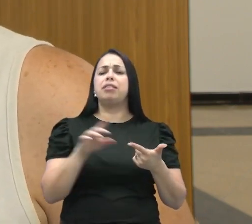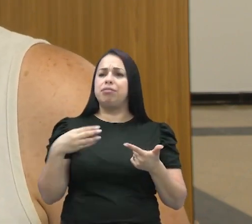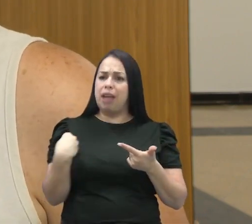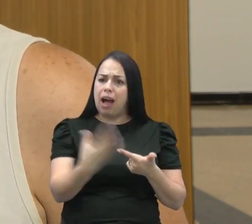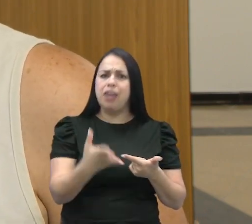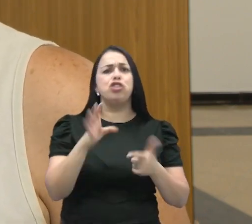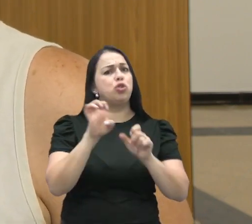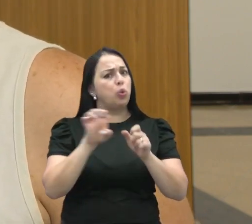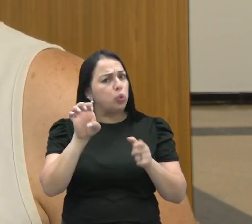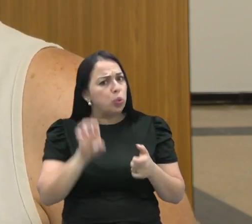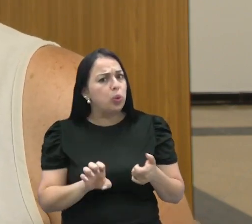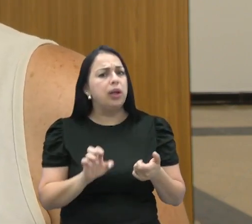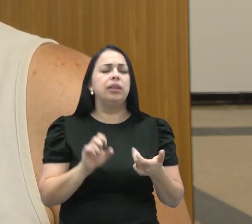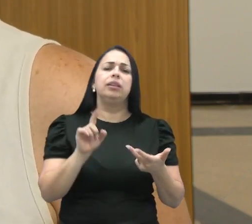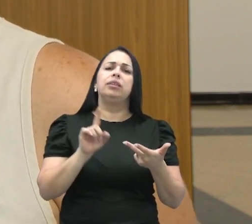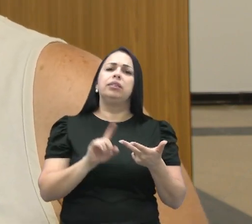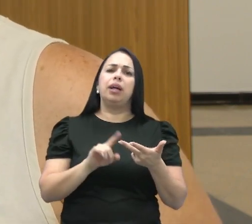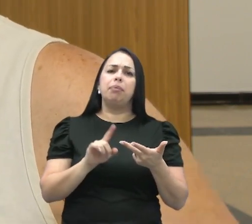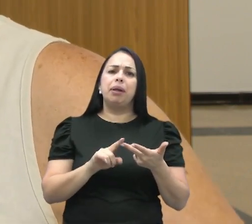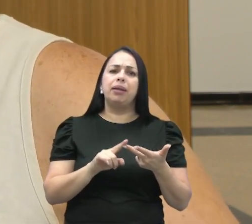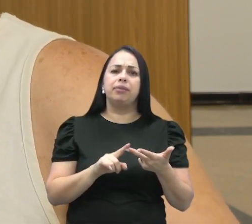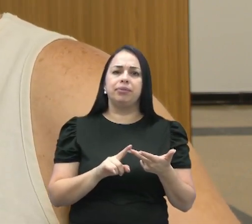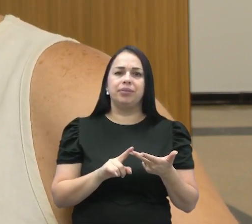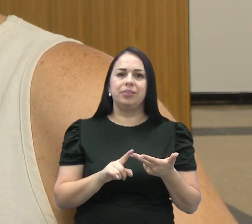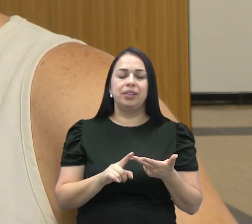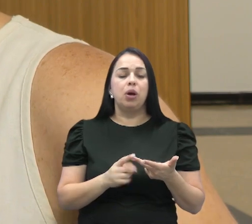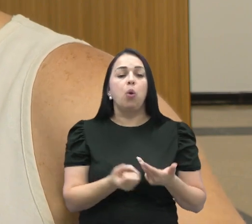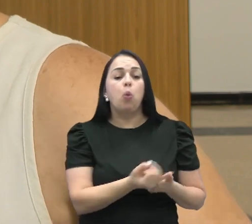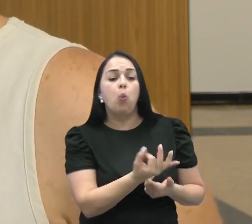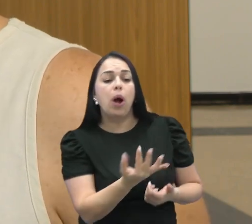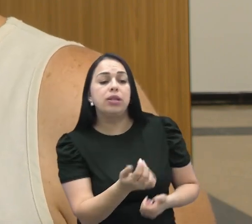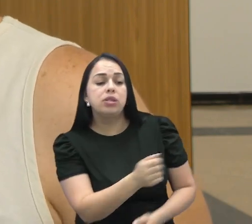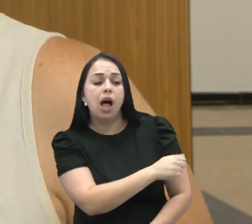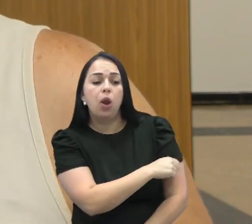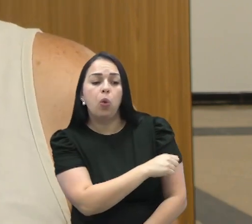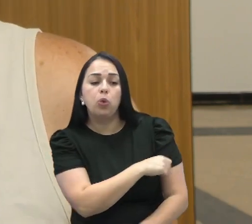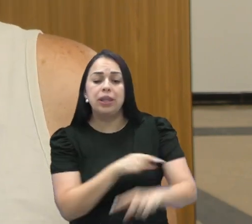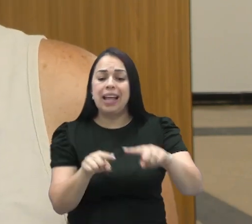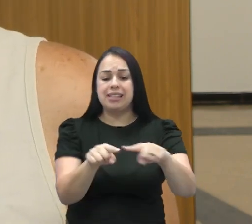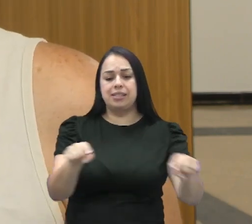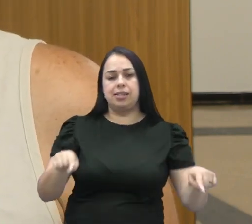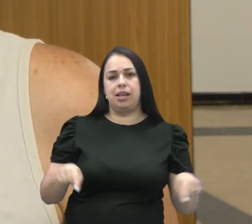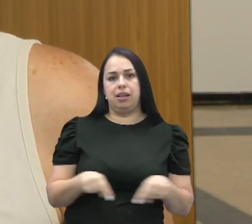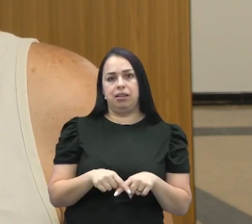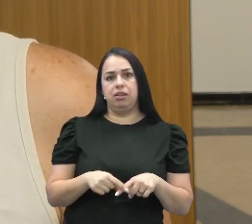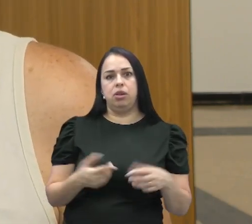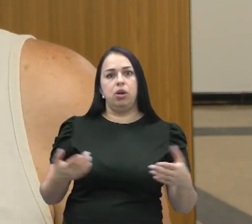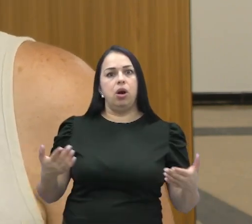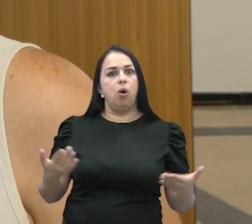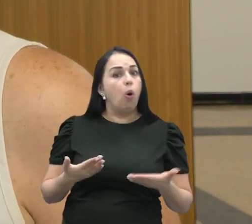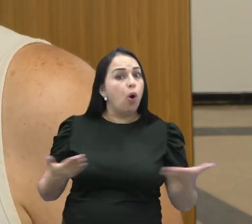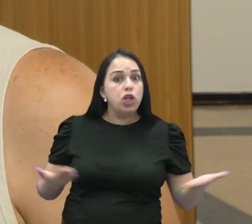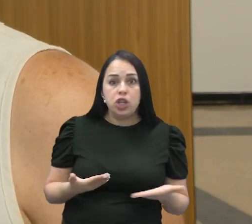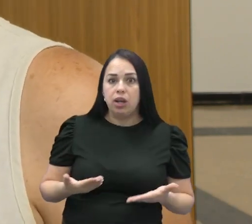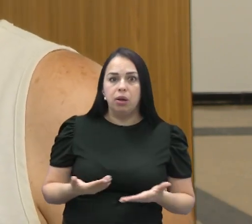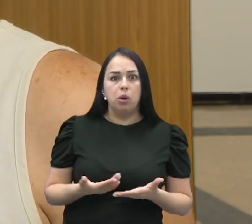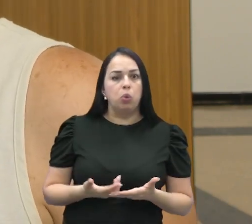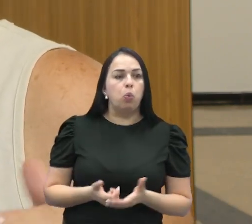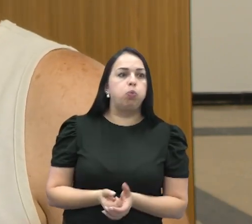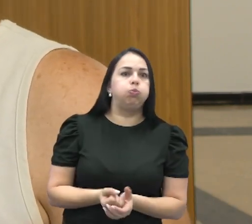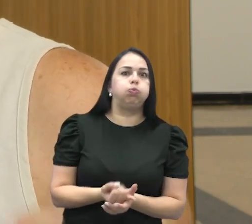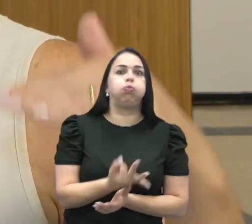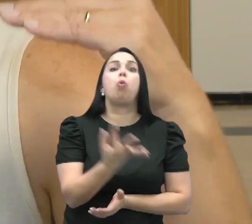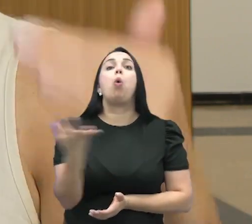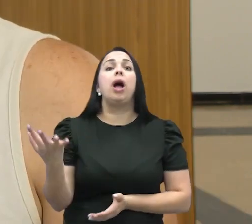de salário, em termos de estrutura, e também ajustar número de alunos em sala de aula. Voltou a ter